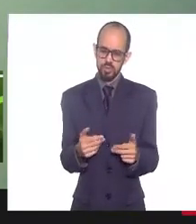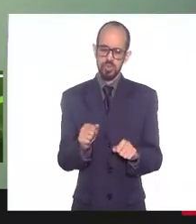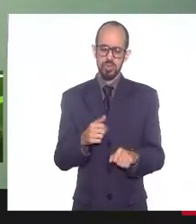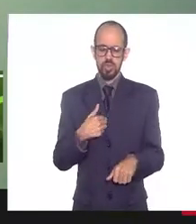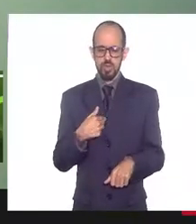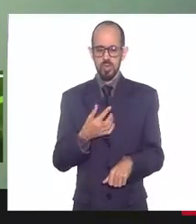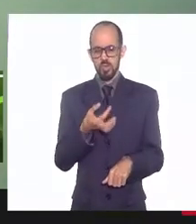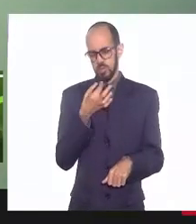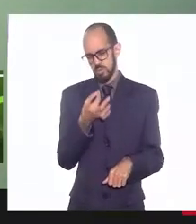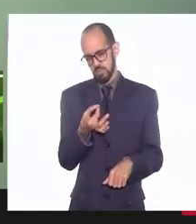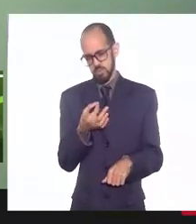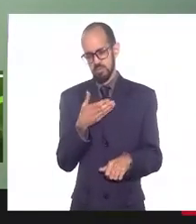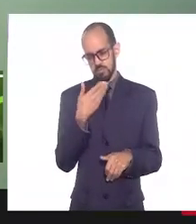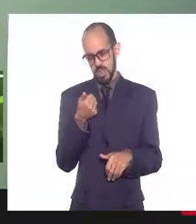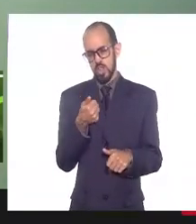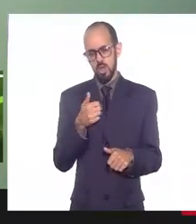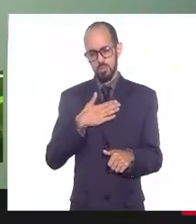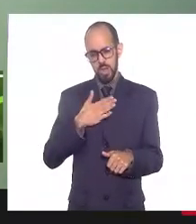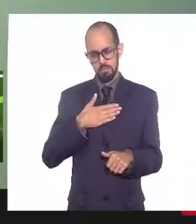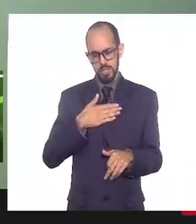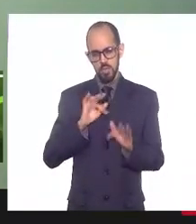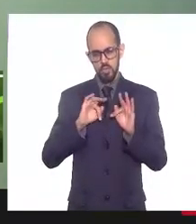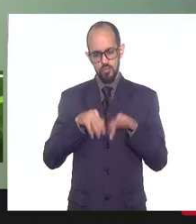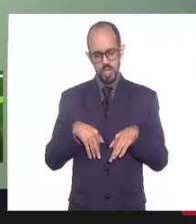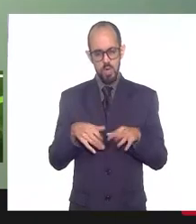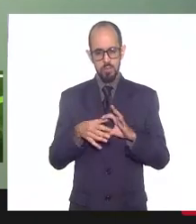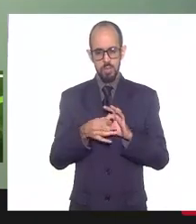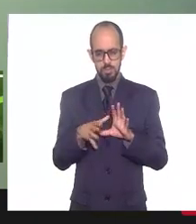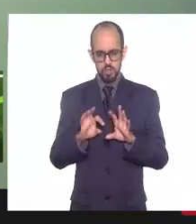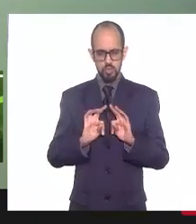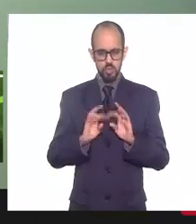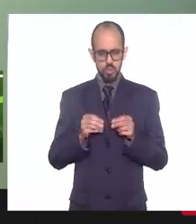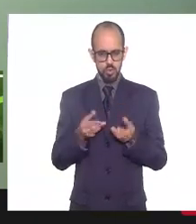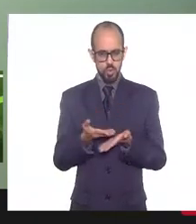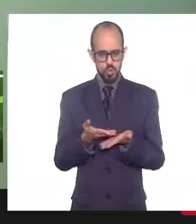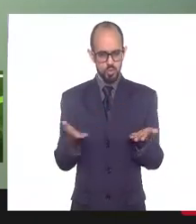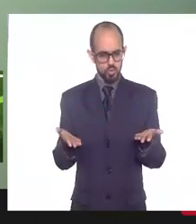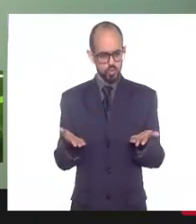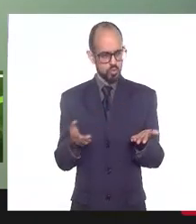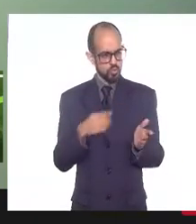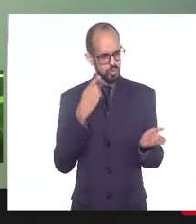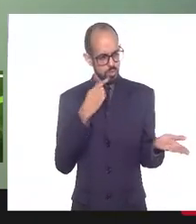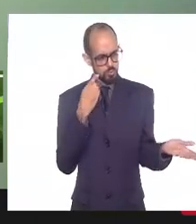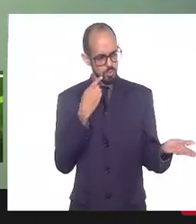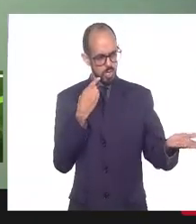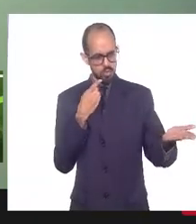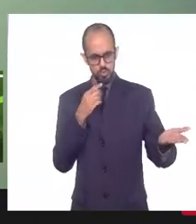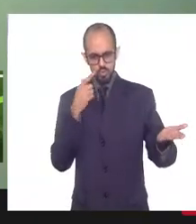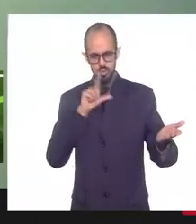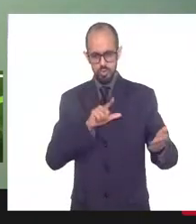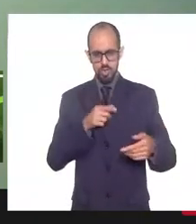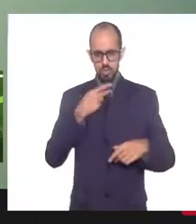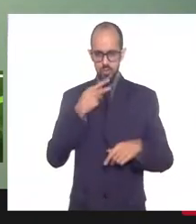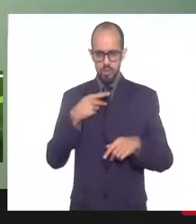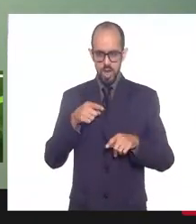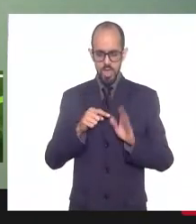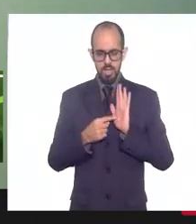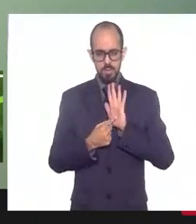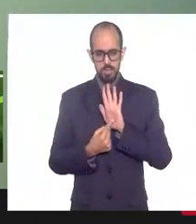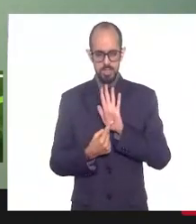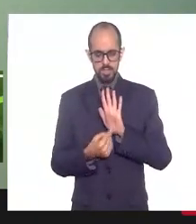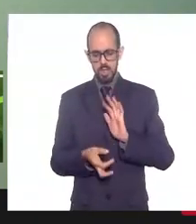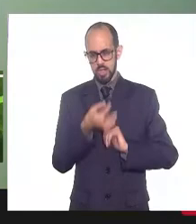prefiro fazê-las ao final, permitindo aí que todos os integrantes da CPI possam